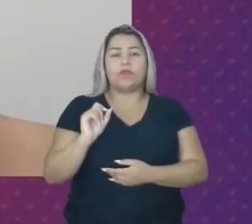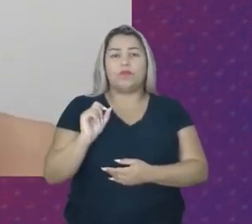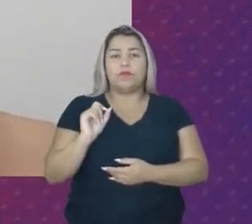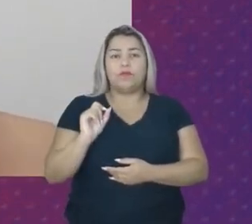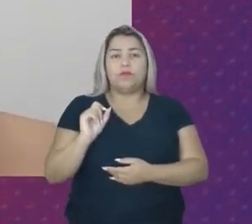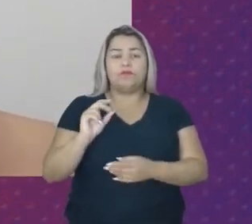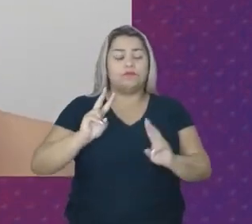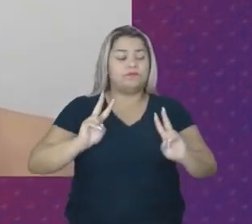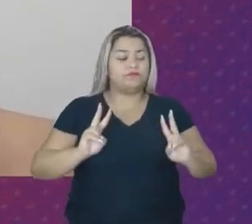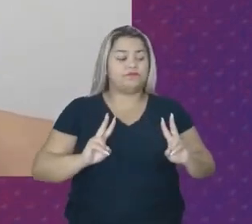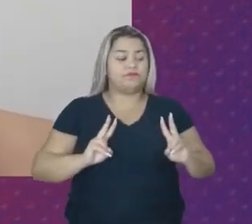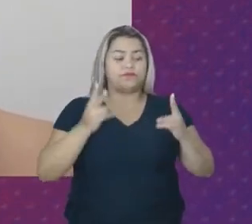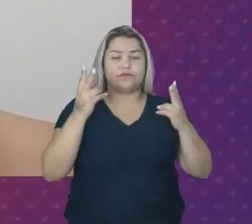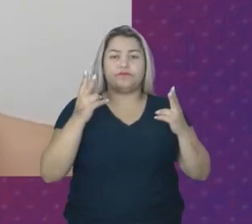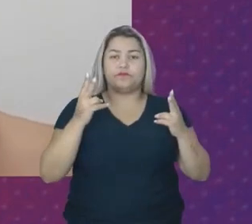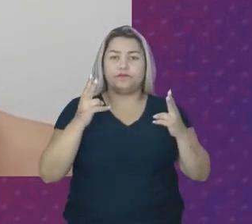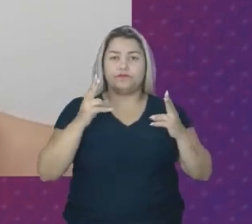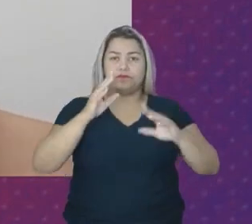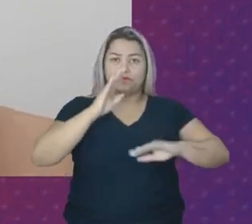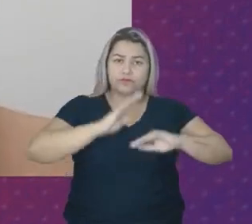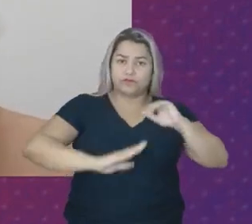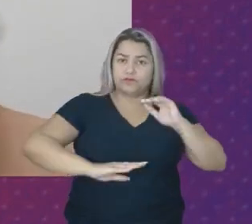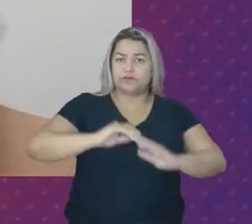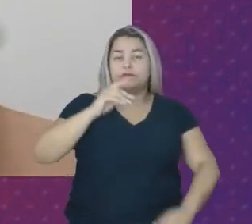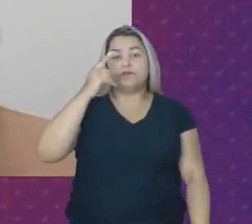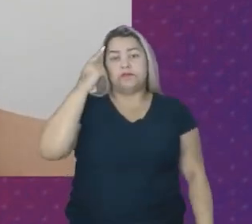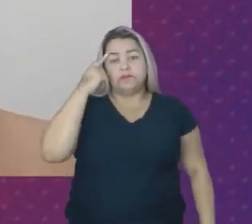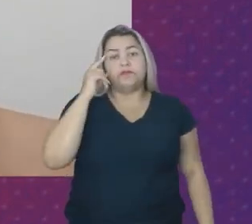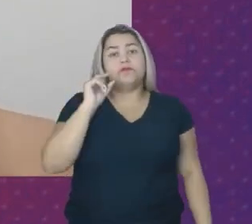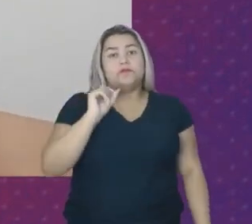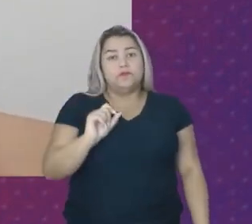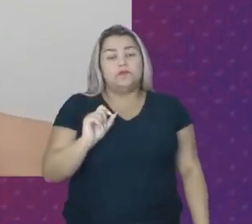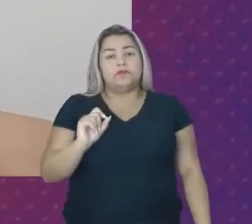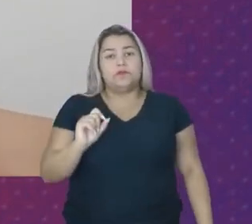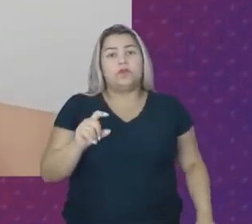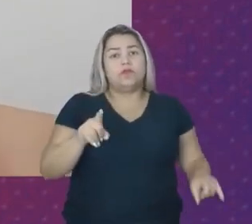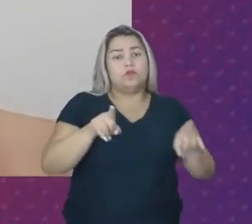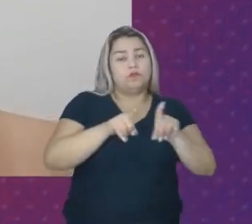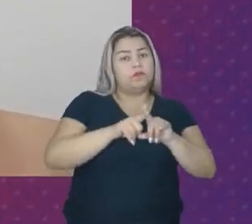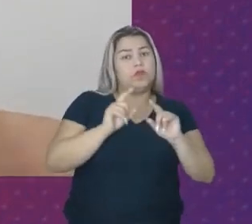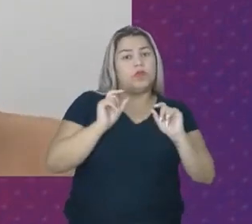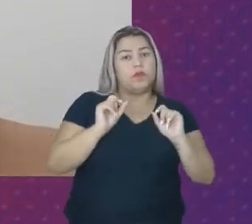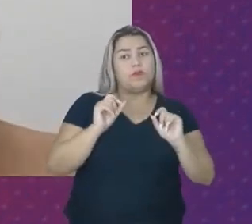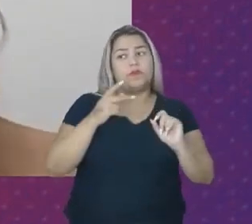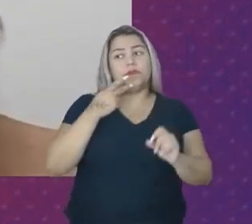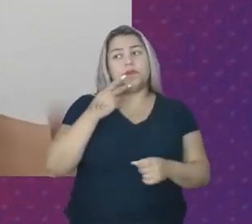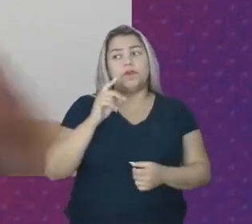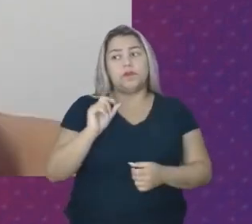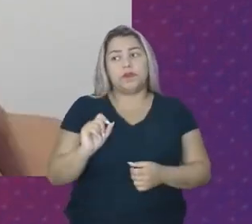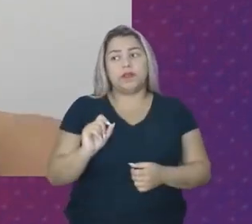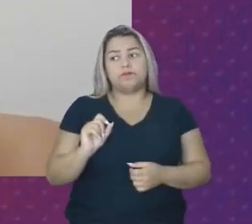essa valorização do ato de pensar como algo primordial para